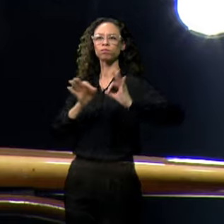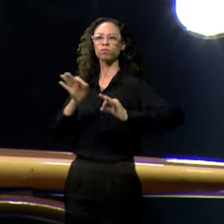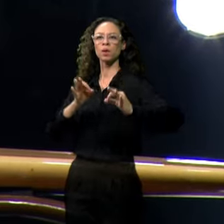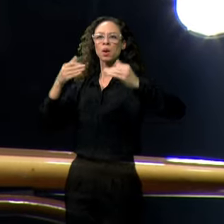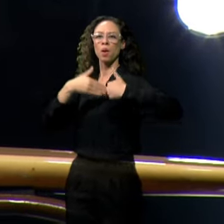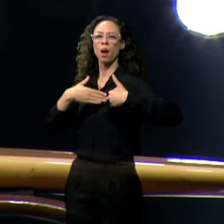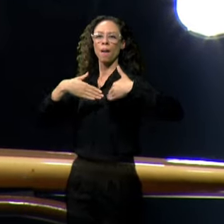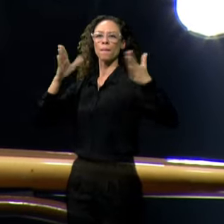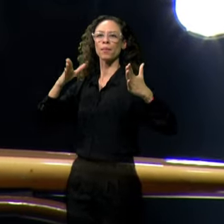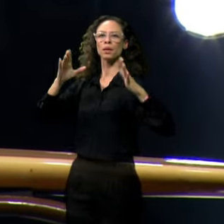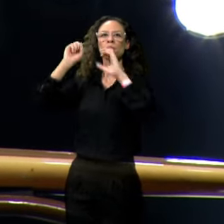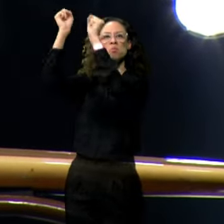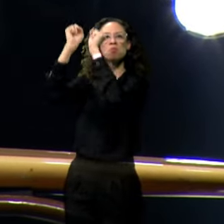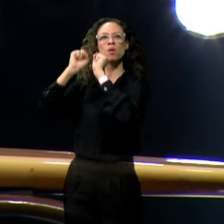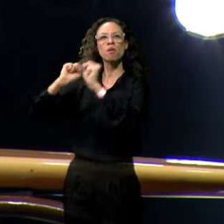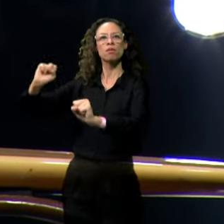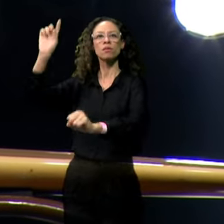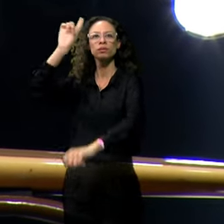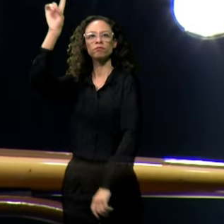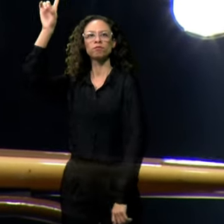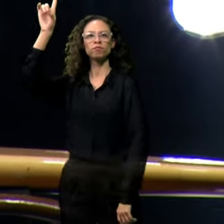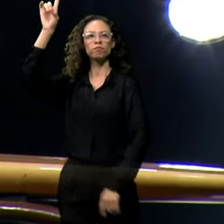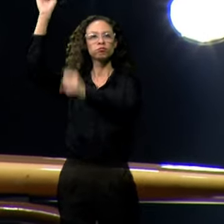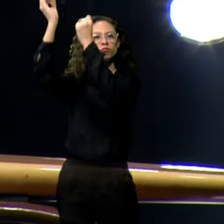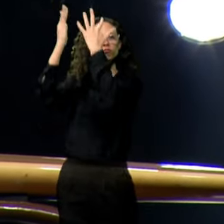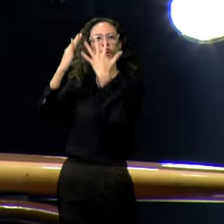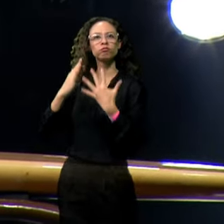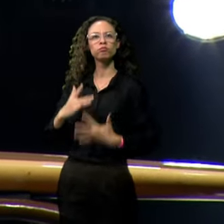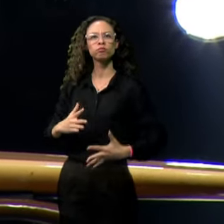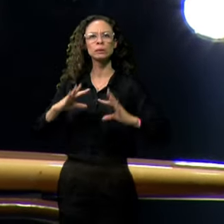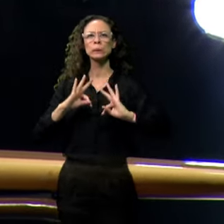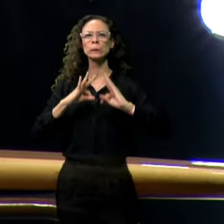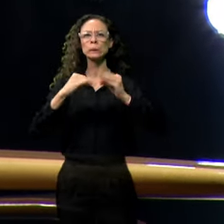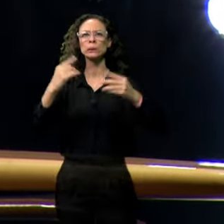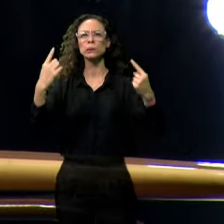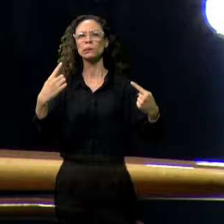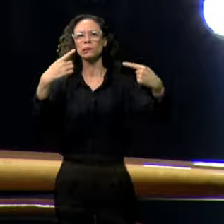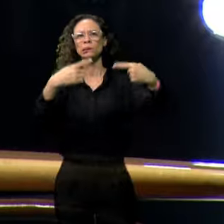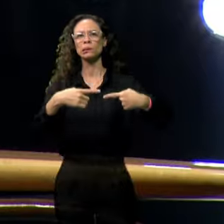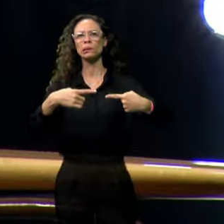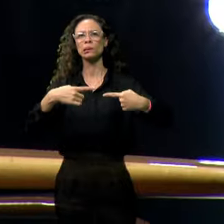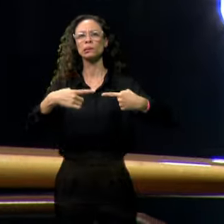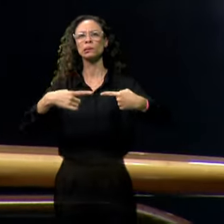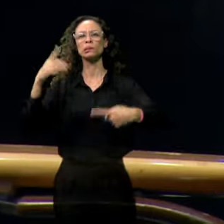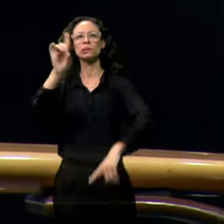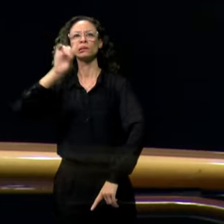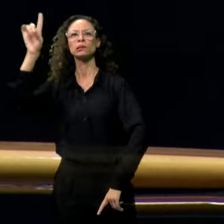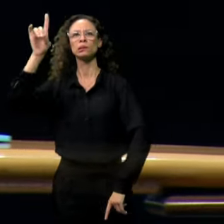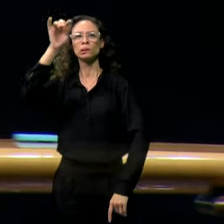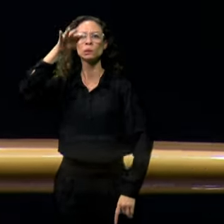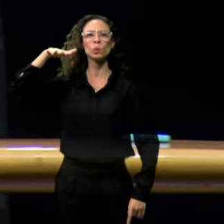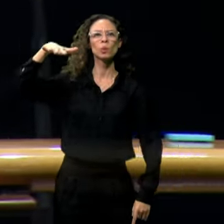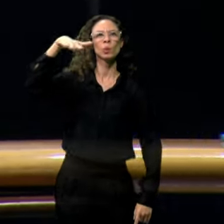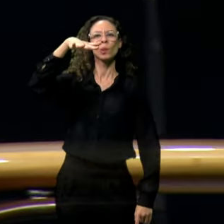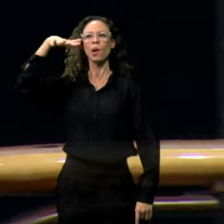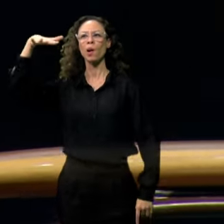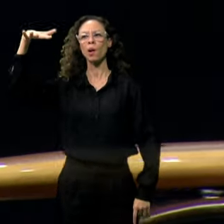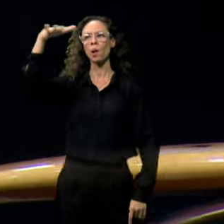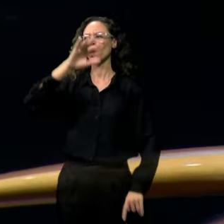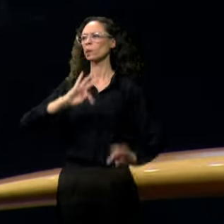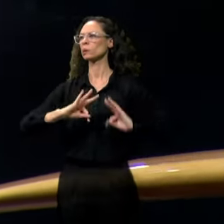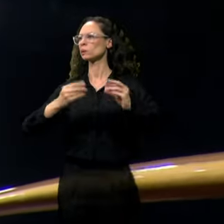derrame em nós através de nós a senhor repreende tudo que seria contrário é o teu agir contar ao teu mover contar o teu